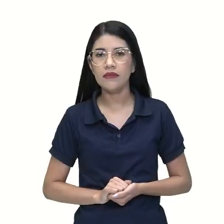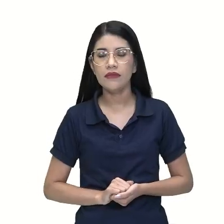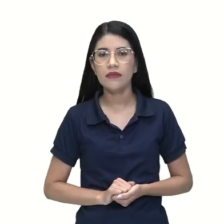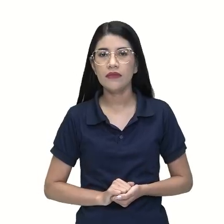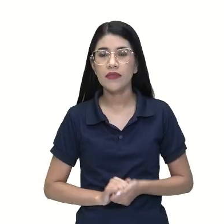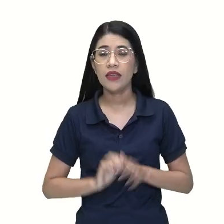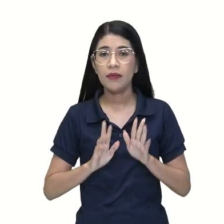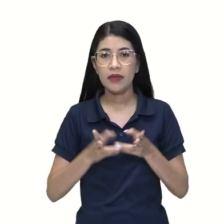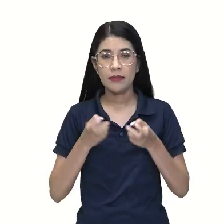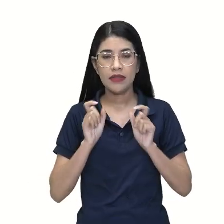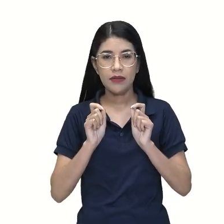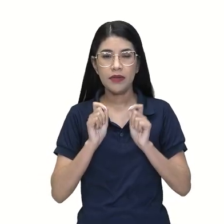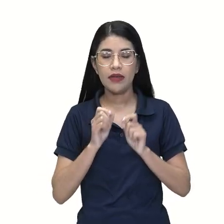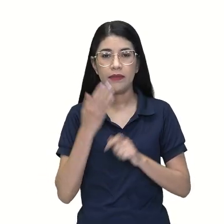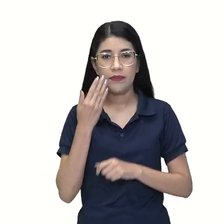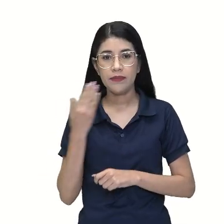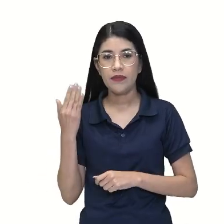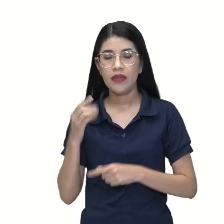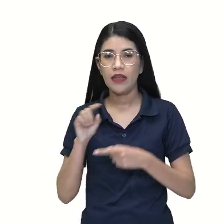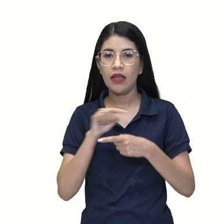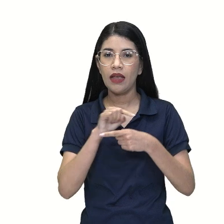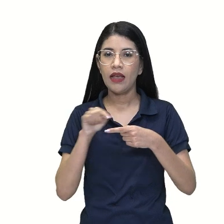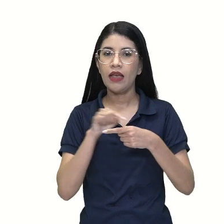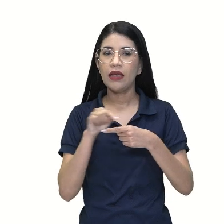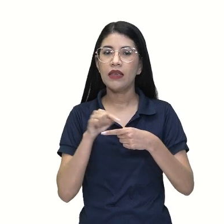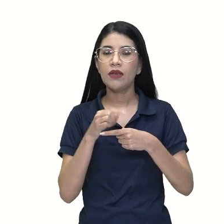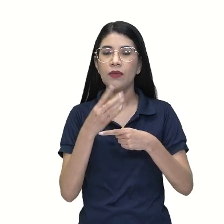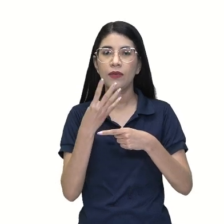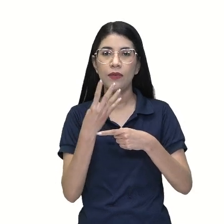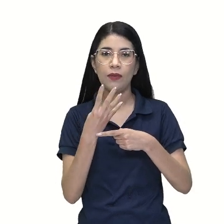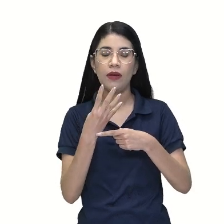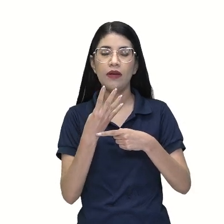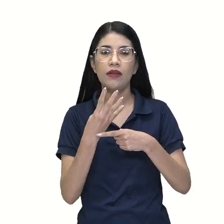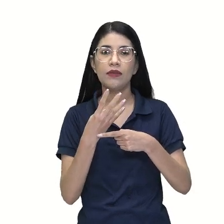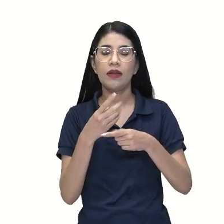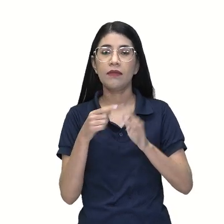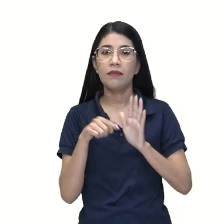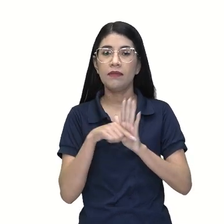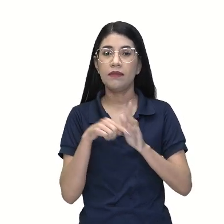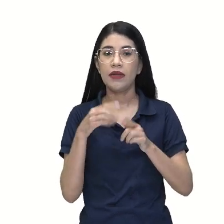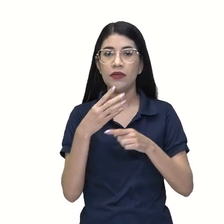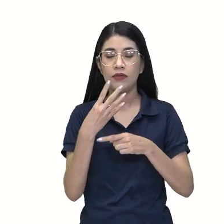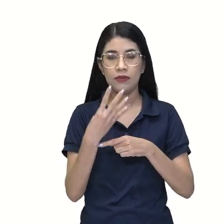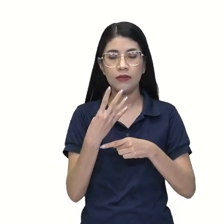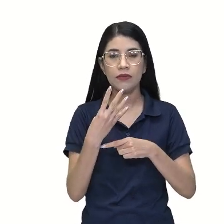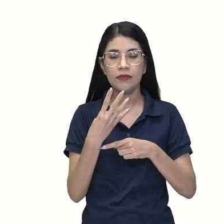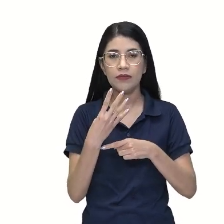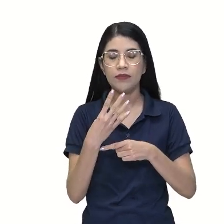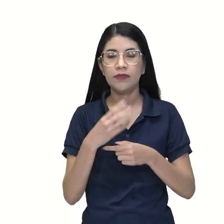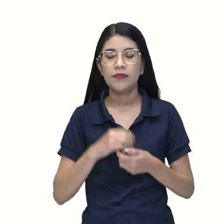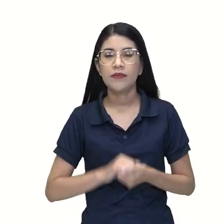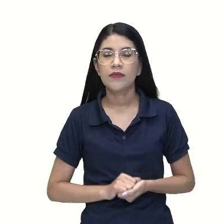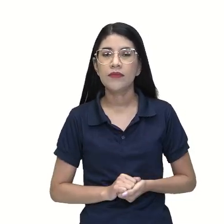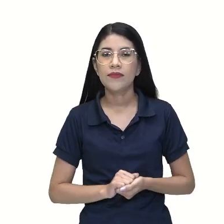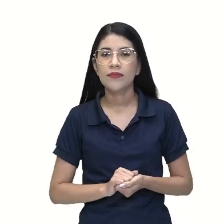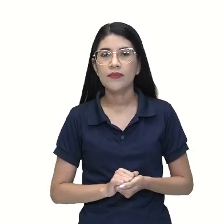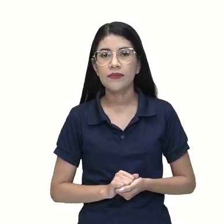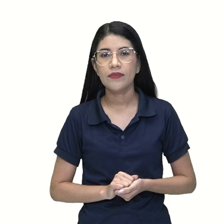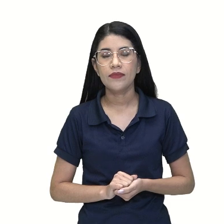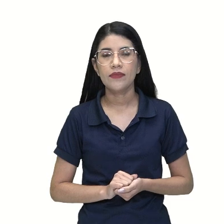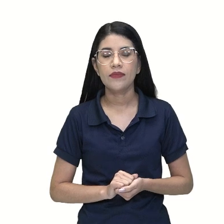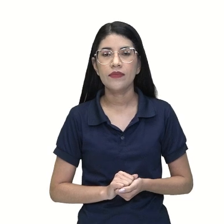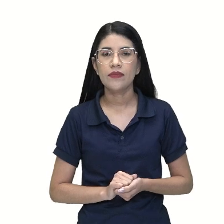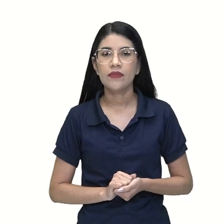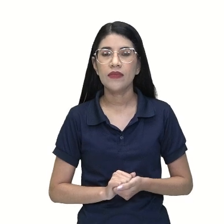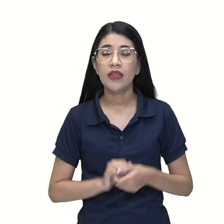cima, na parte de cima da fração, no numerador, o 4 ele é negativo, tá? E